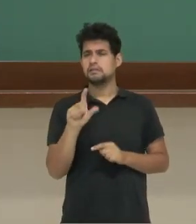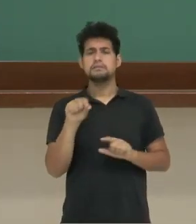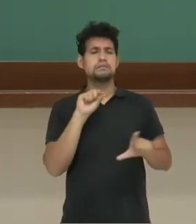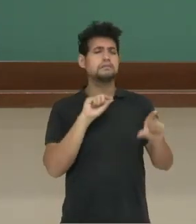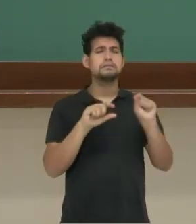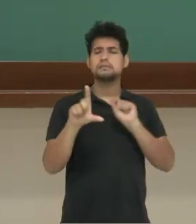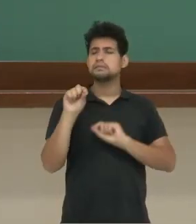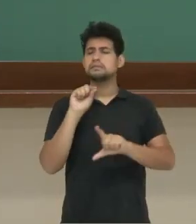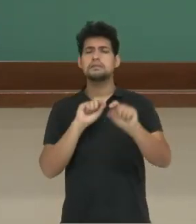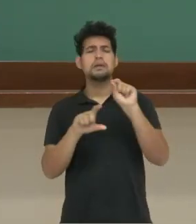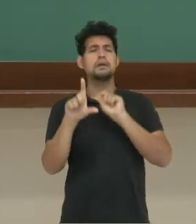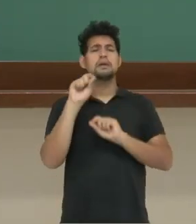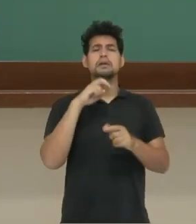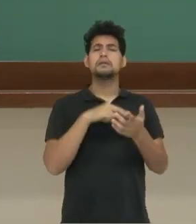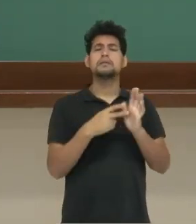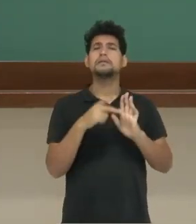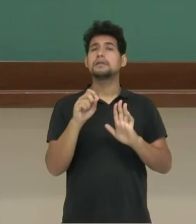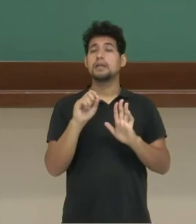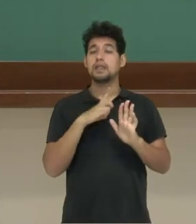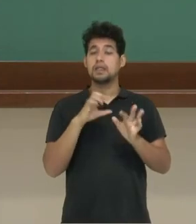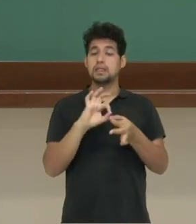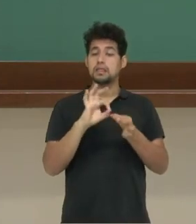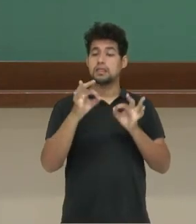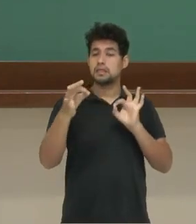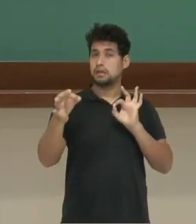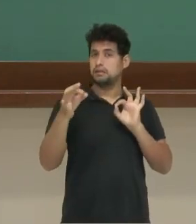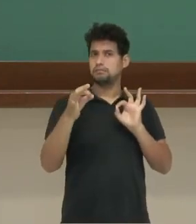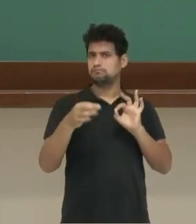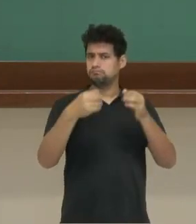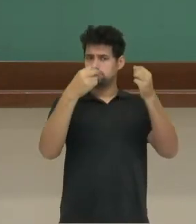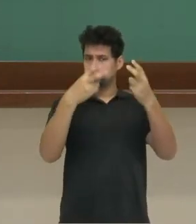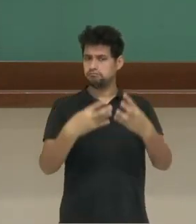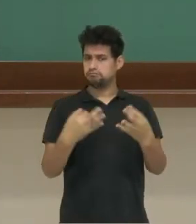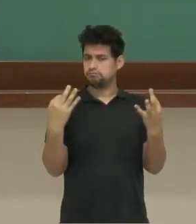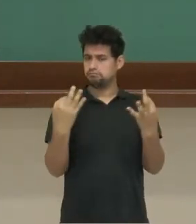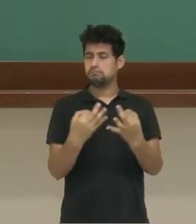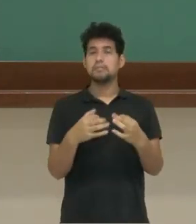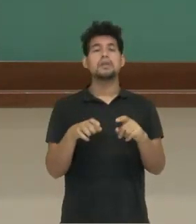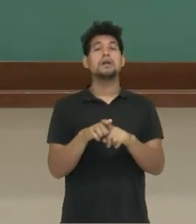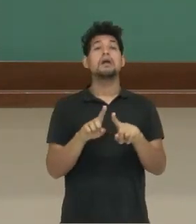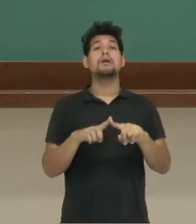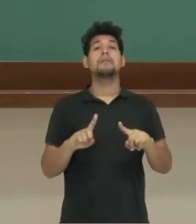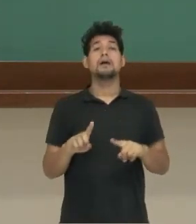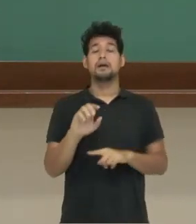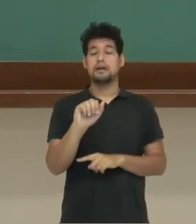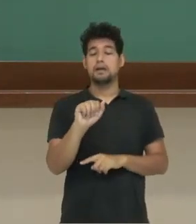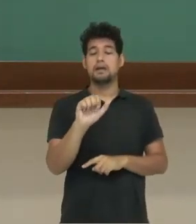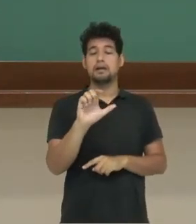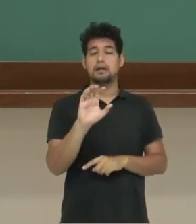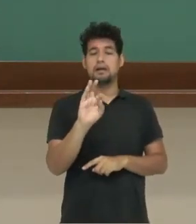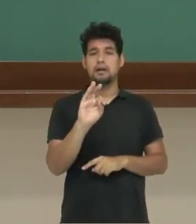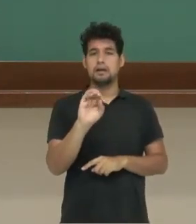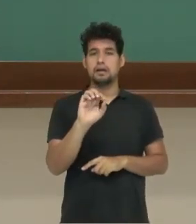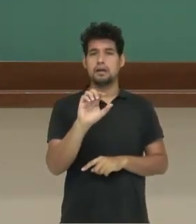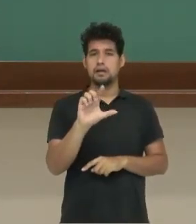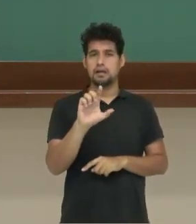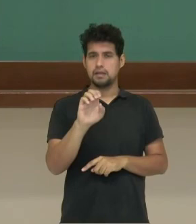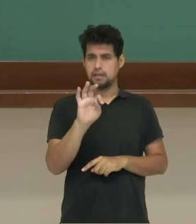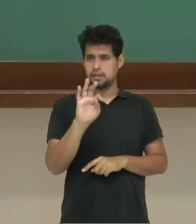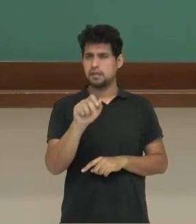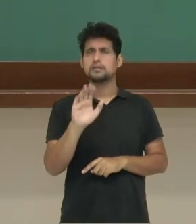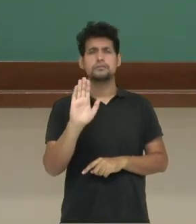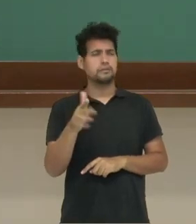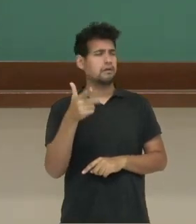fase classificatória ela tem uma distância pré-determinada e os atletas que conseguirem vencer essa